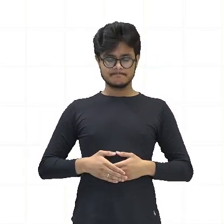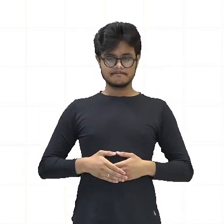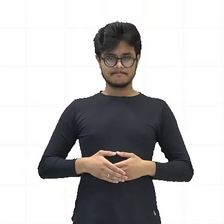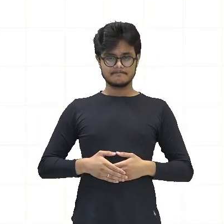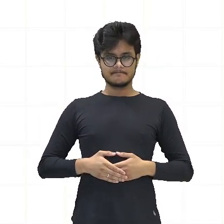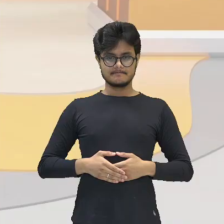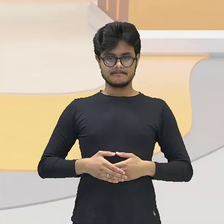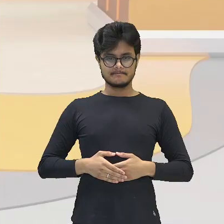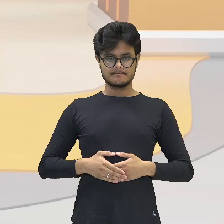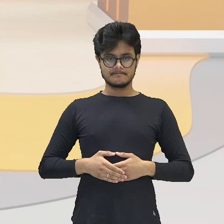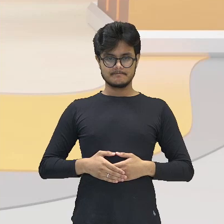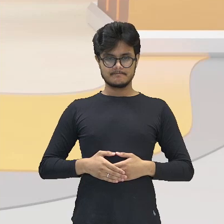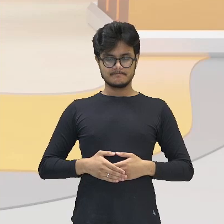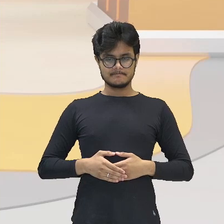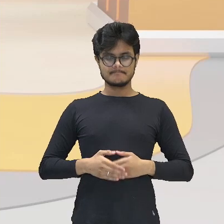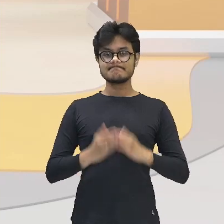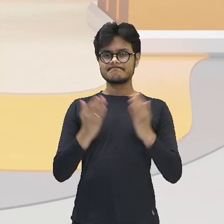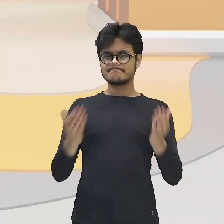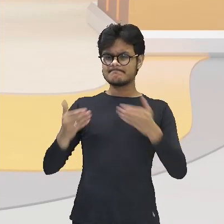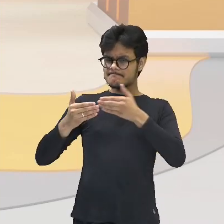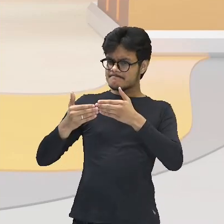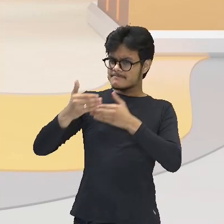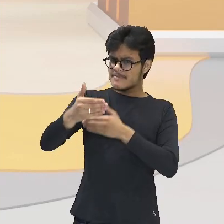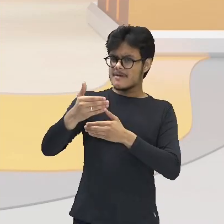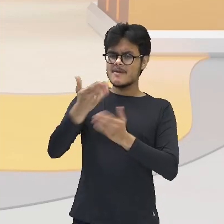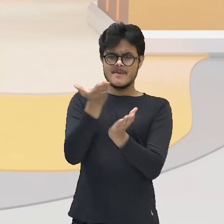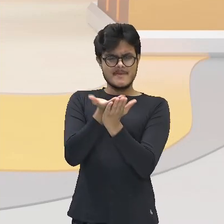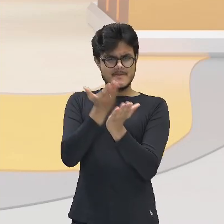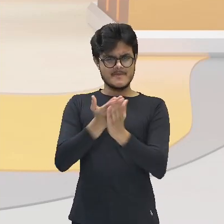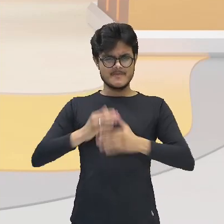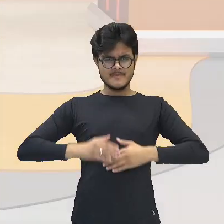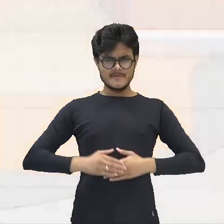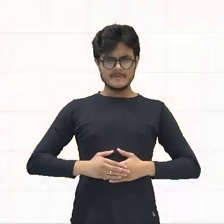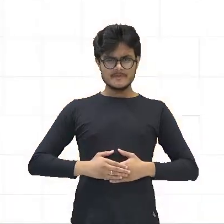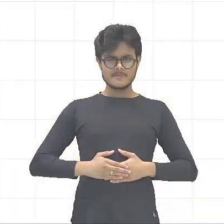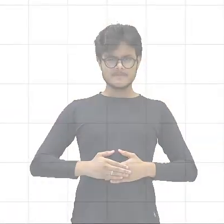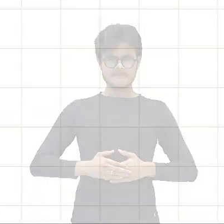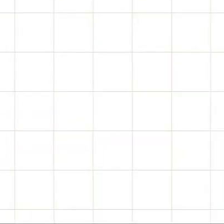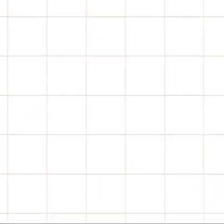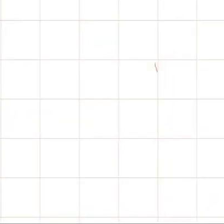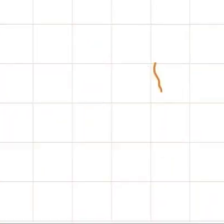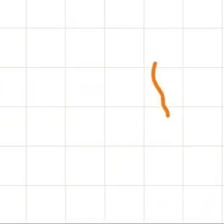do capitalismo. Então, vamos lá aprofundar nossos conhecimentos.